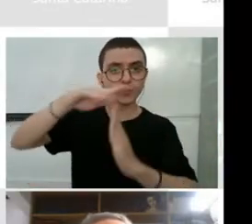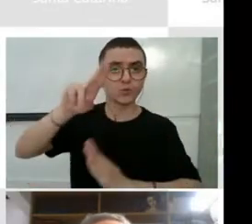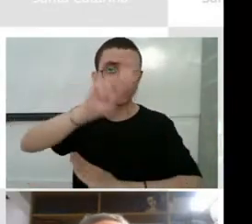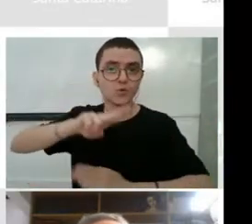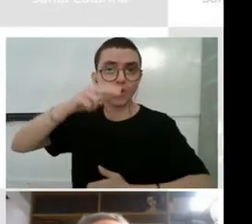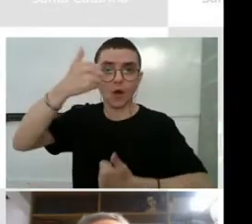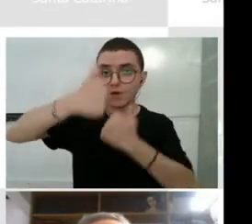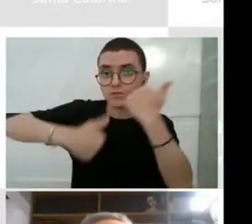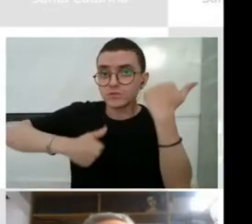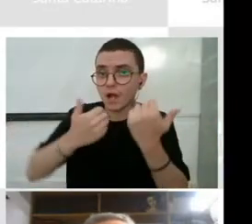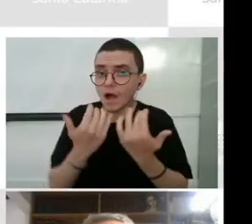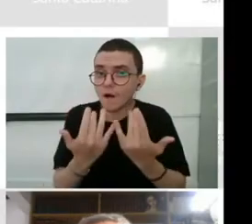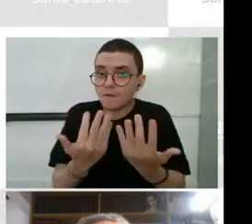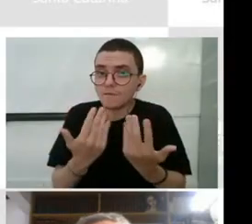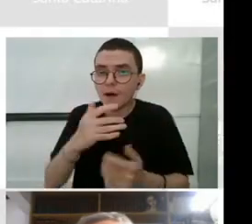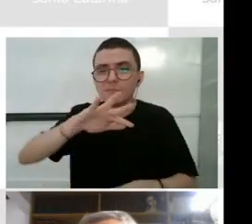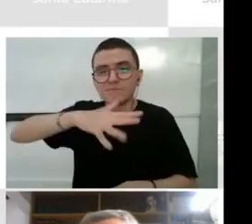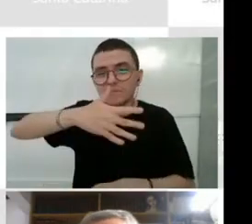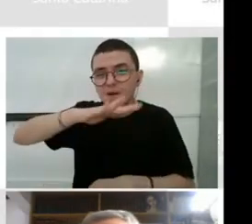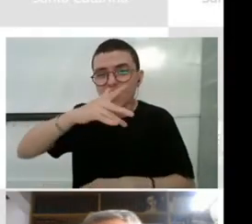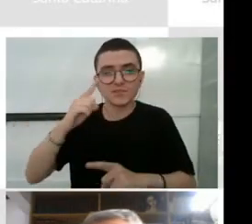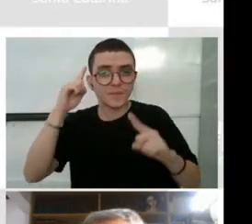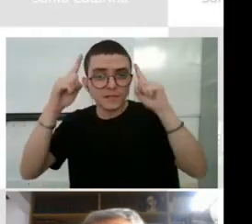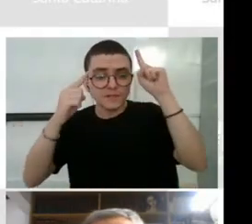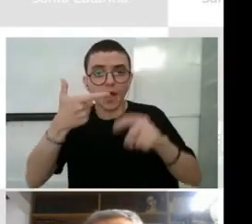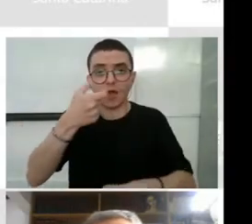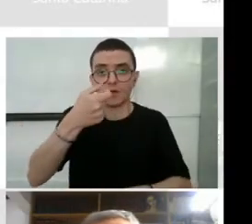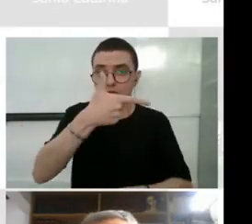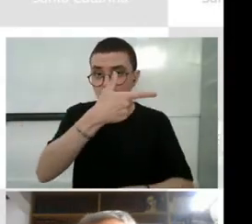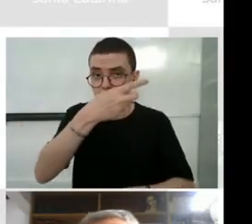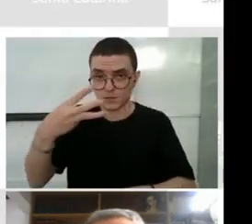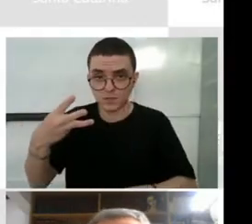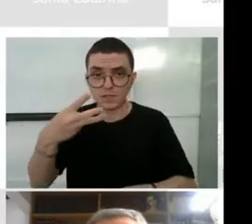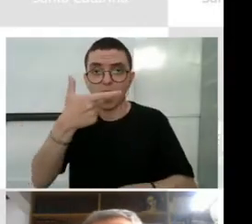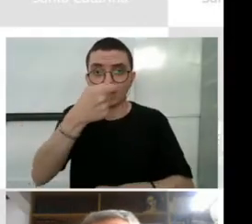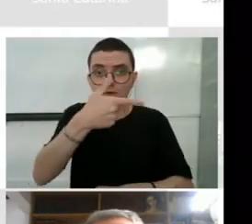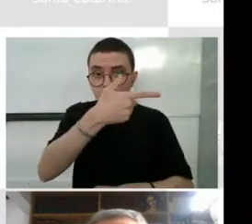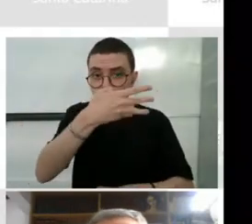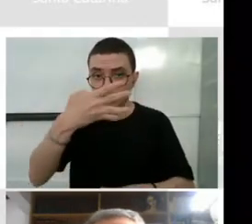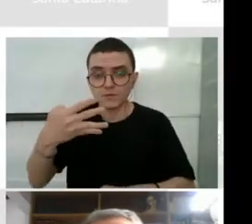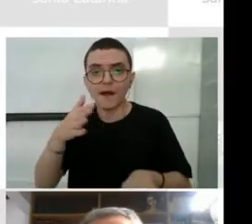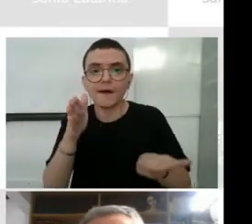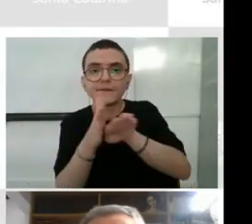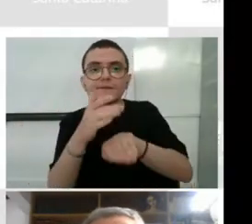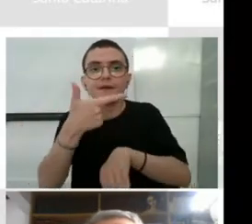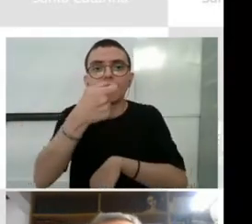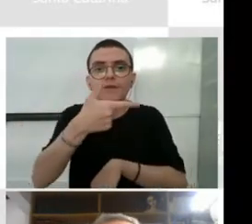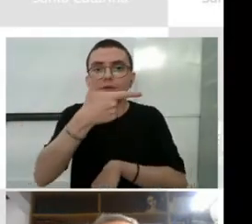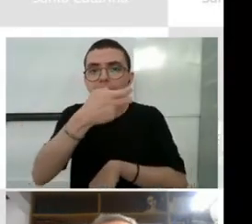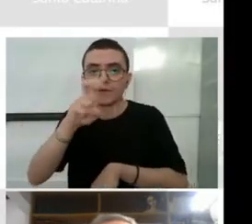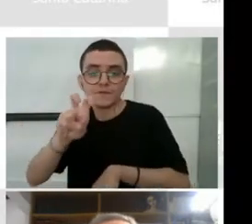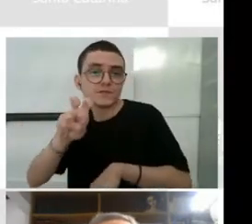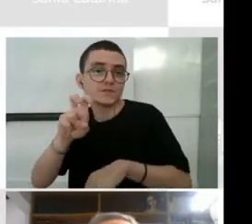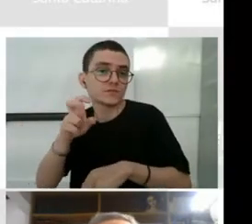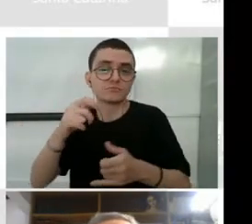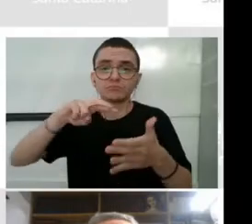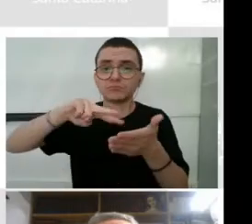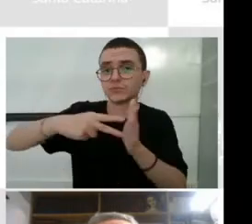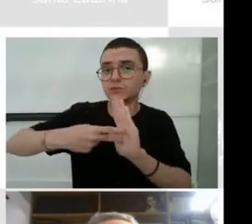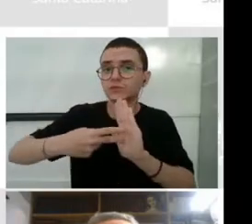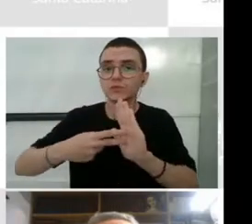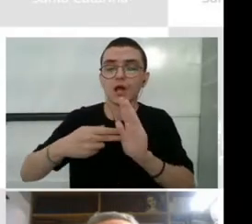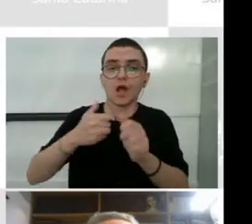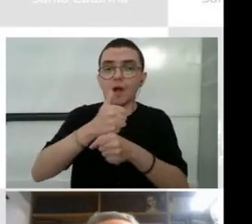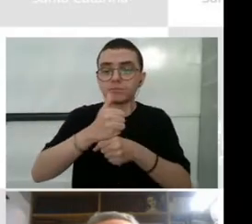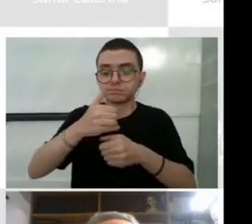eles mais ou menos projetam para 2023, 2024, para 2025, mais ou menos, ou seja, para os anos em curso,